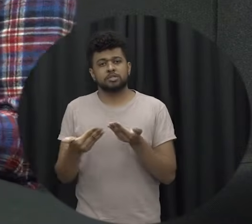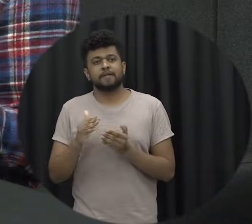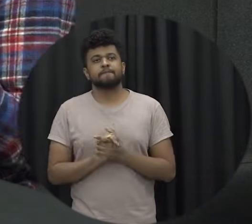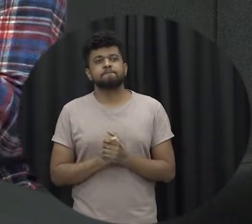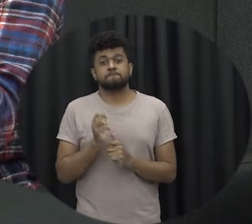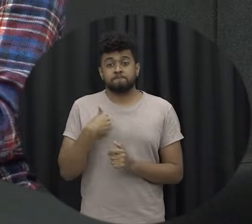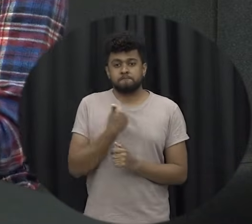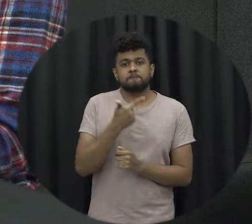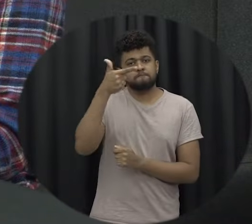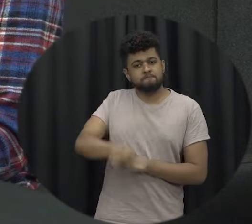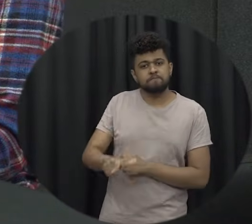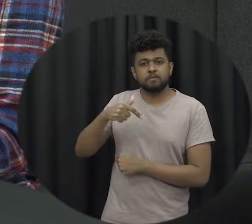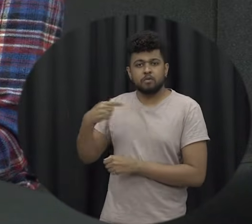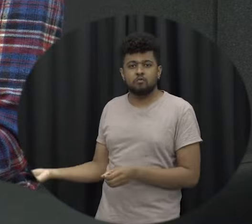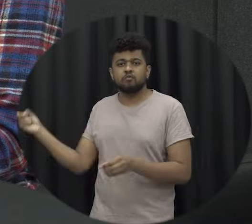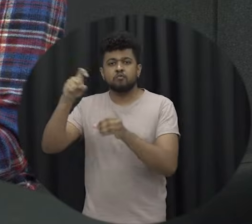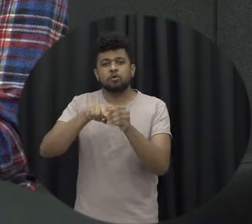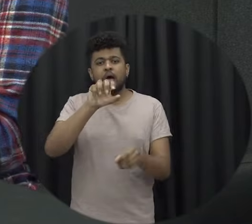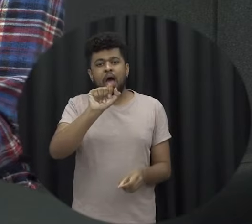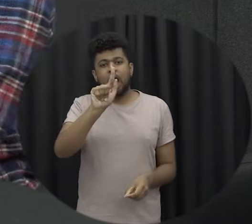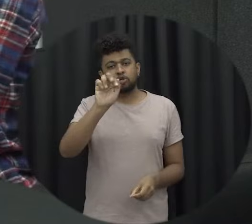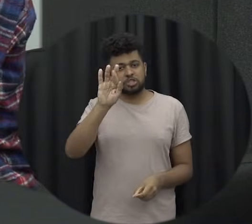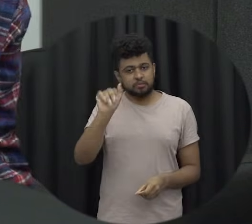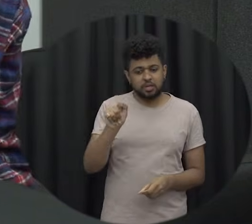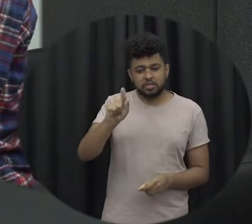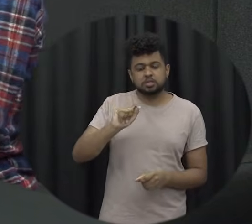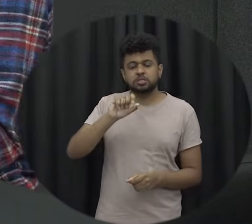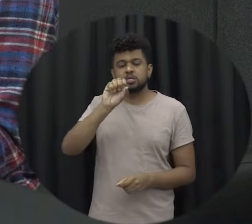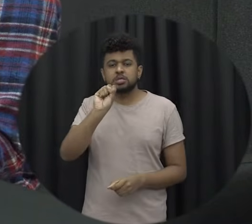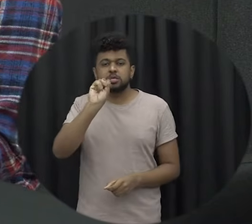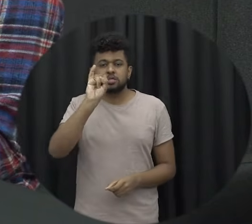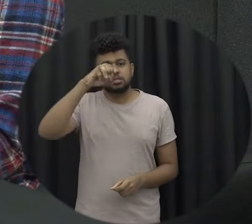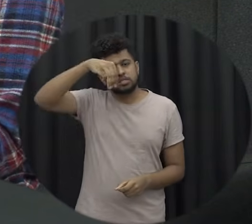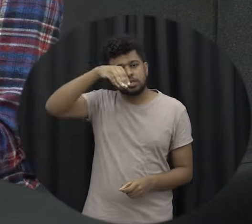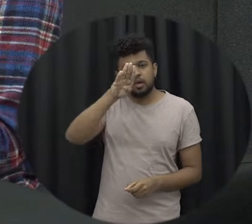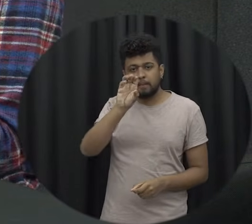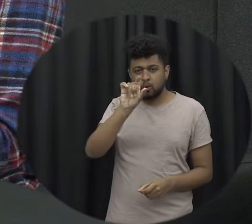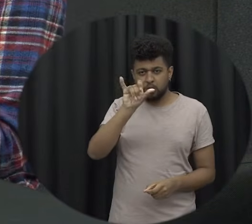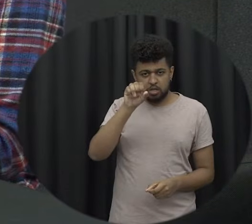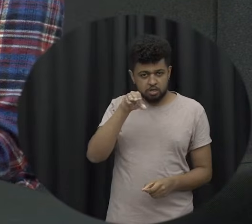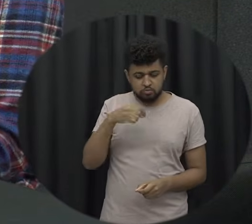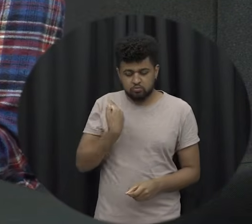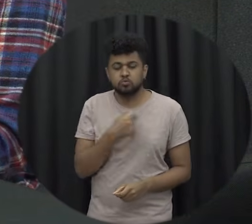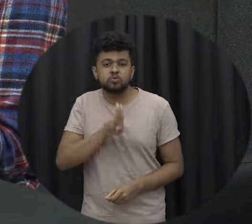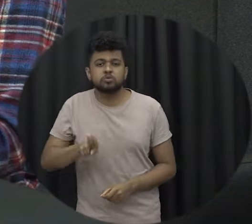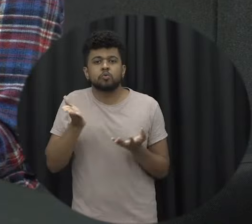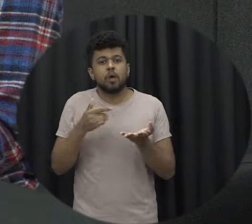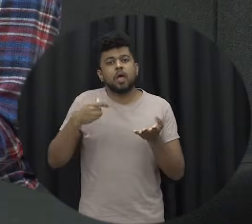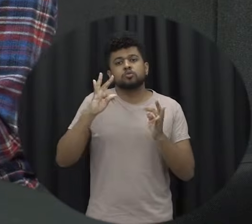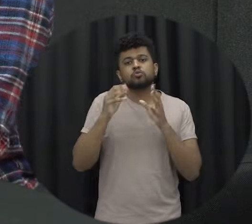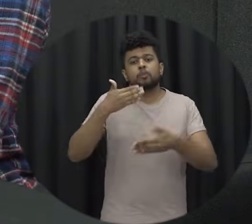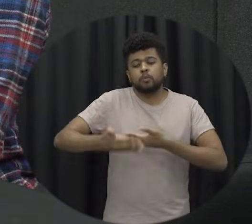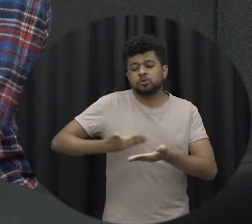esse simbolismo que a gente usa hoje, foi todo um processo de construção. E muito desse conhecimento